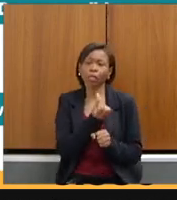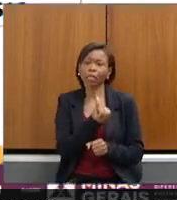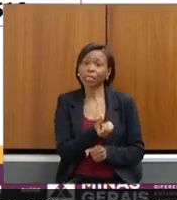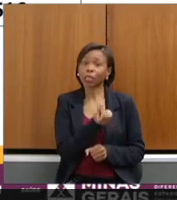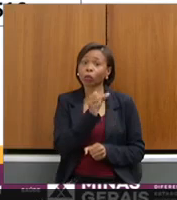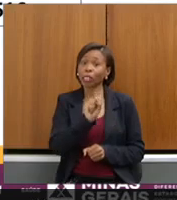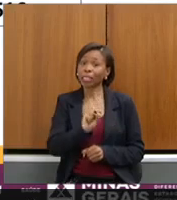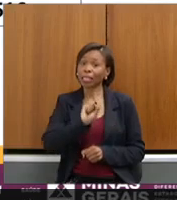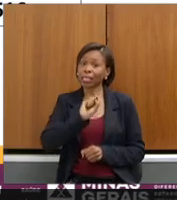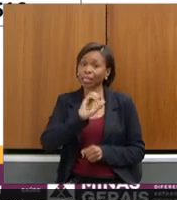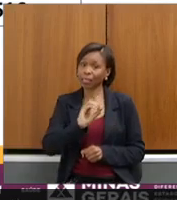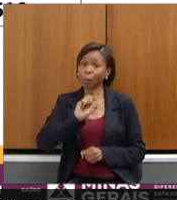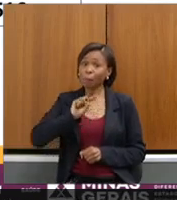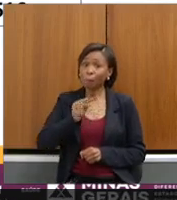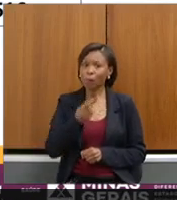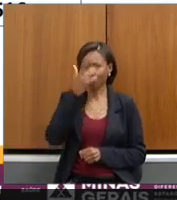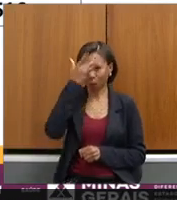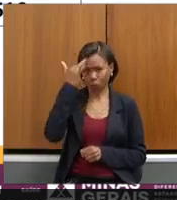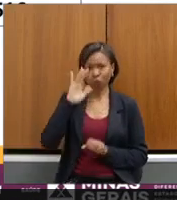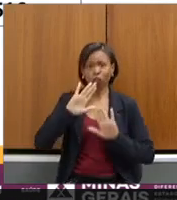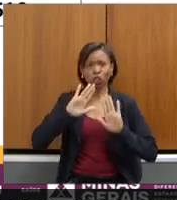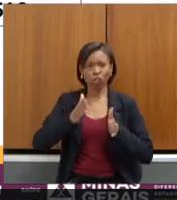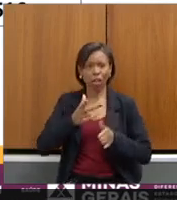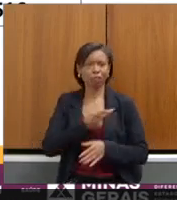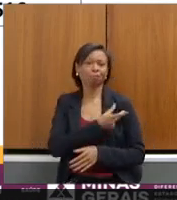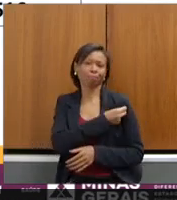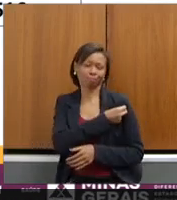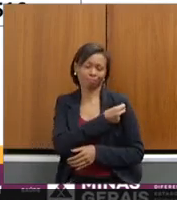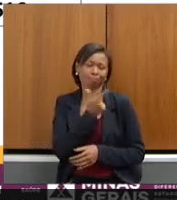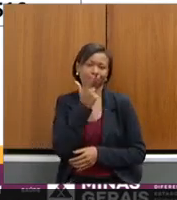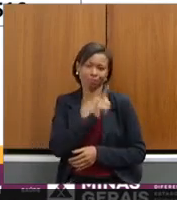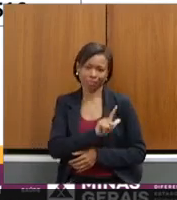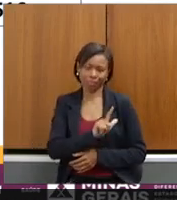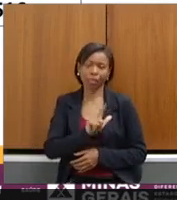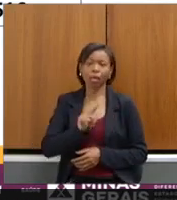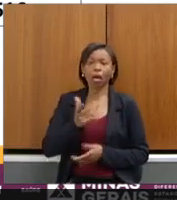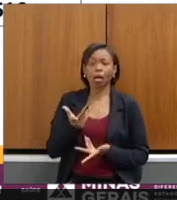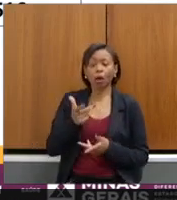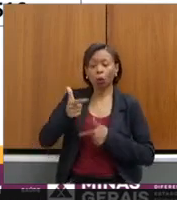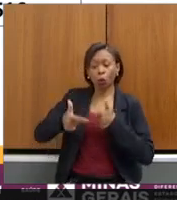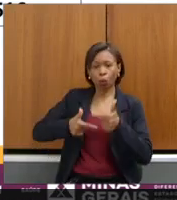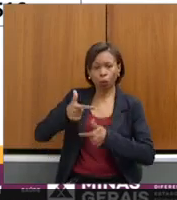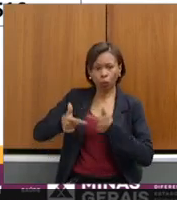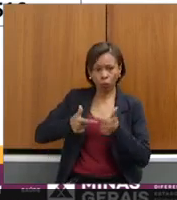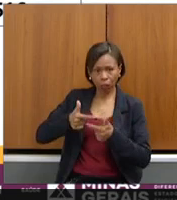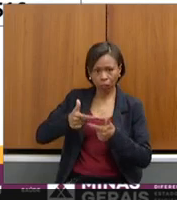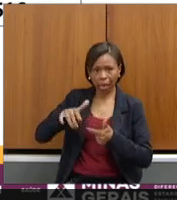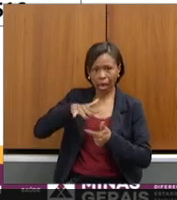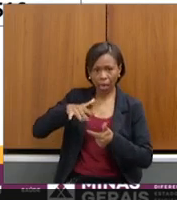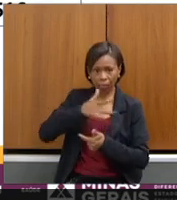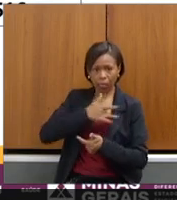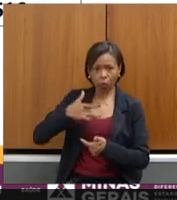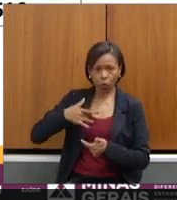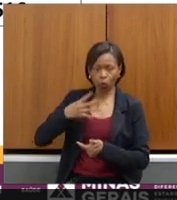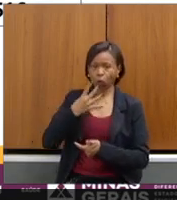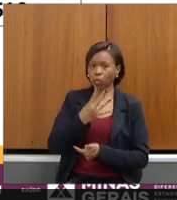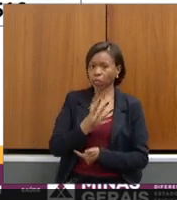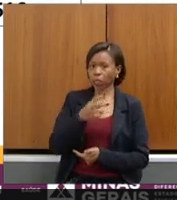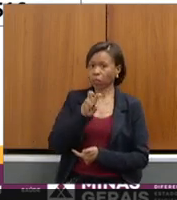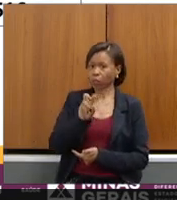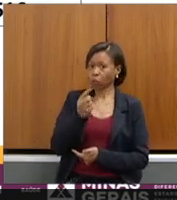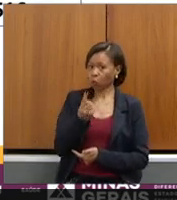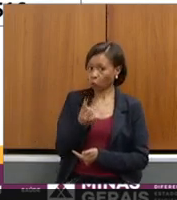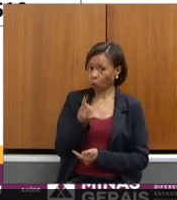pessoas vacinadas as doses que foram distribuídas para os trabalhadores da Saúde a 451